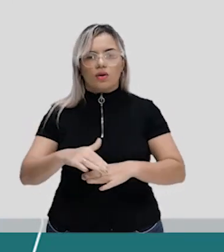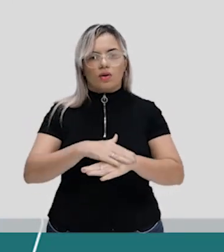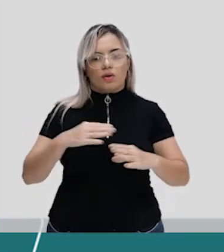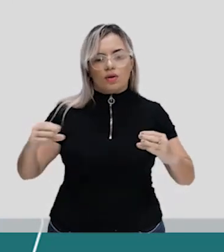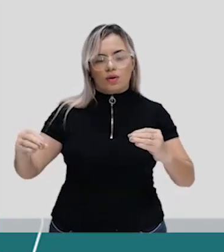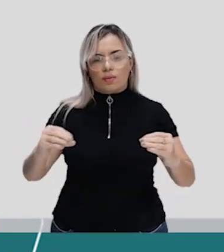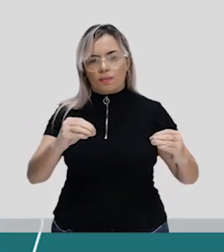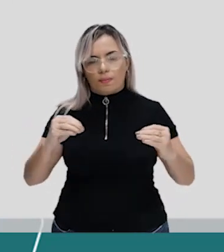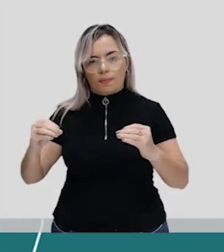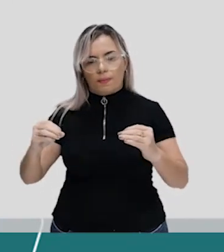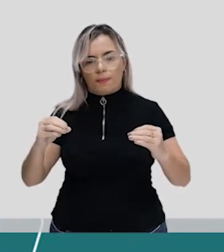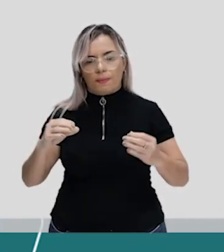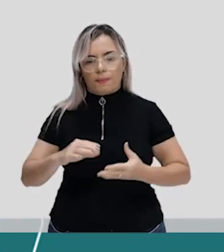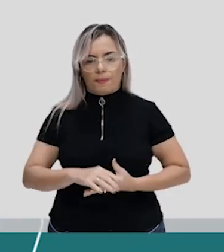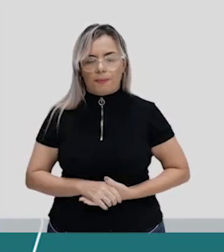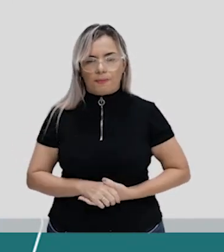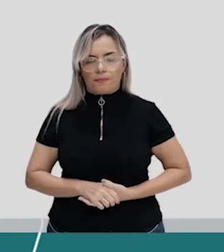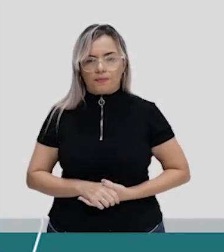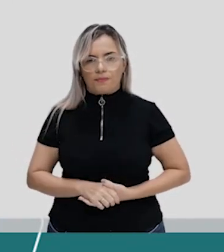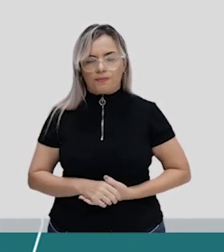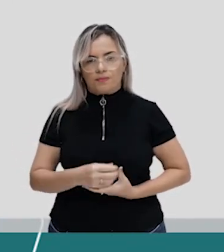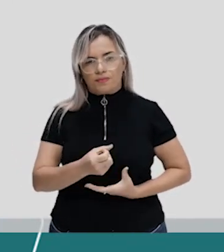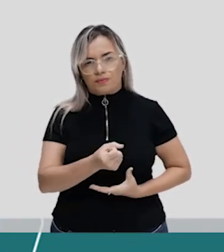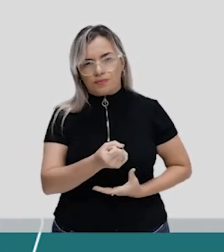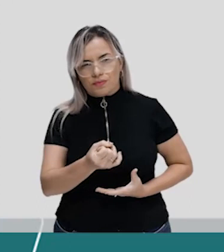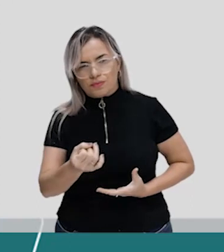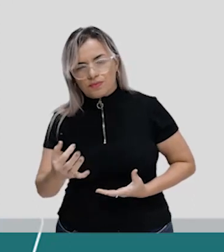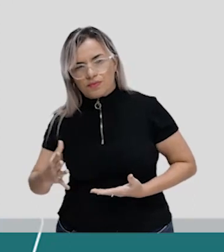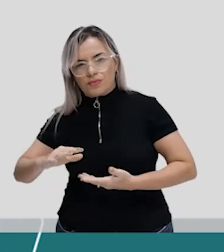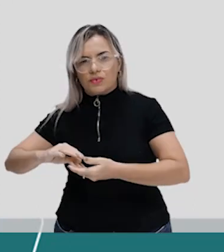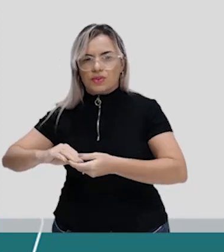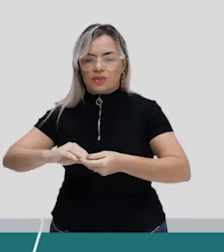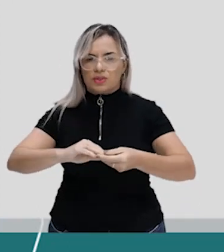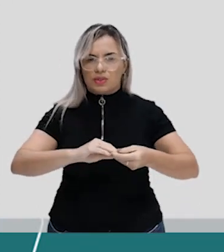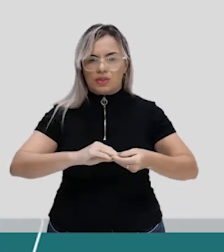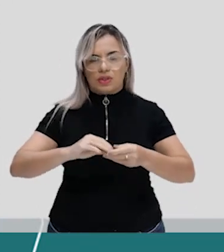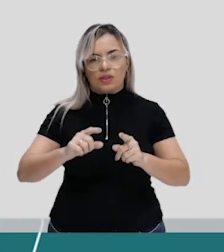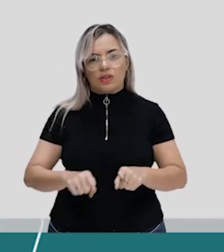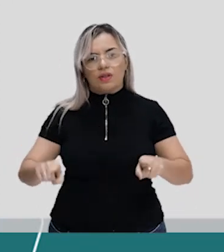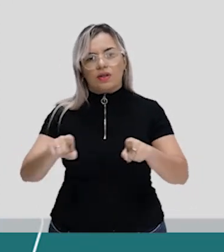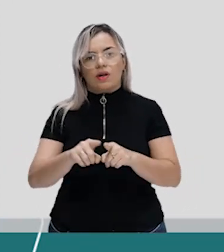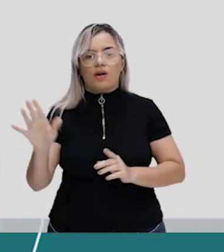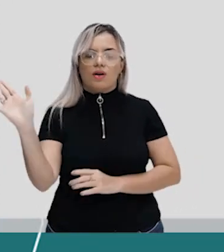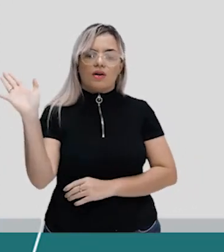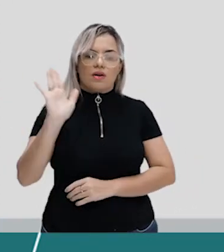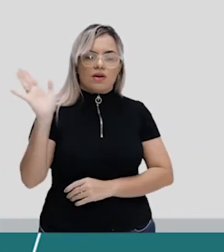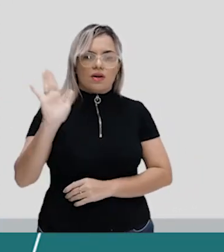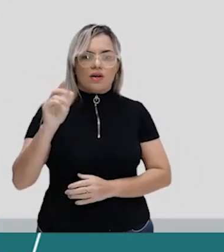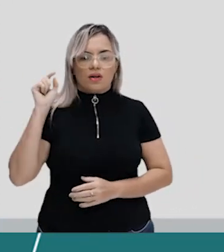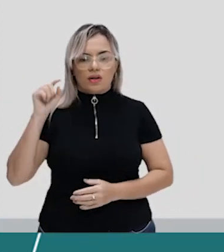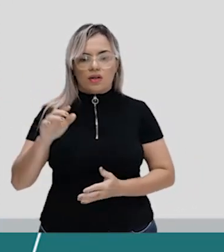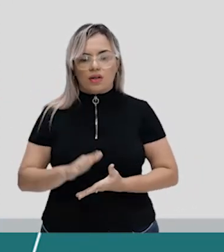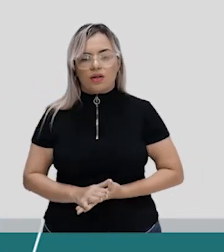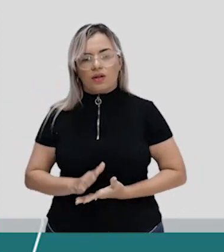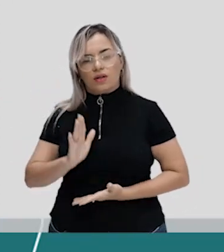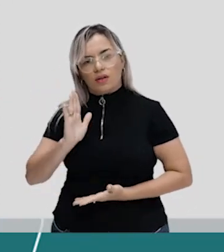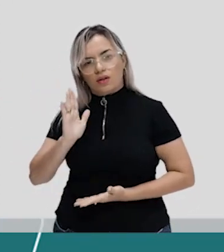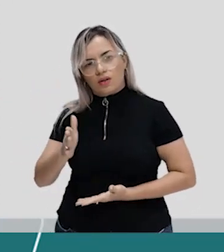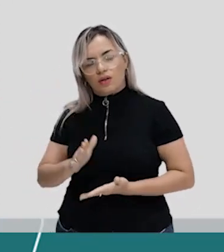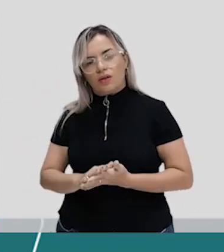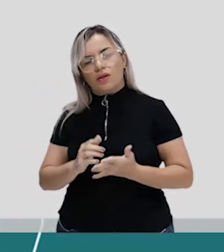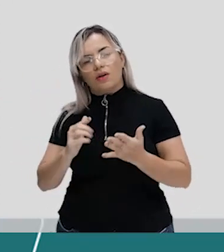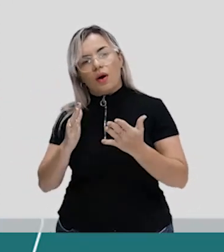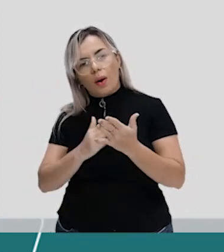Porque aquela quantidade de cumprimentos e de despedidas, né? Ela por si só, ela já é